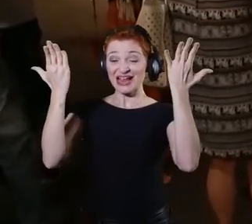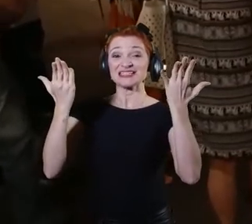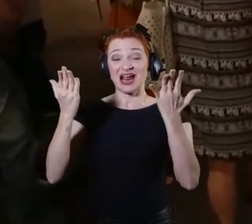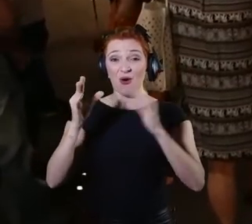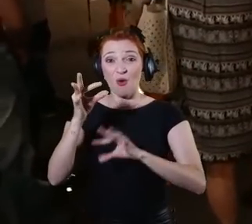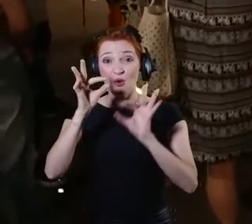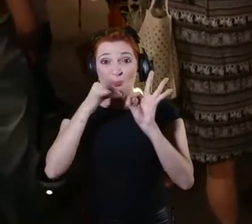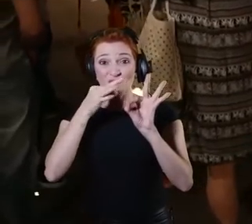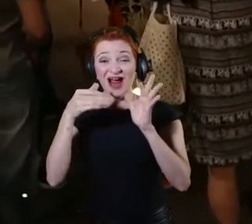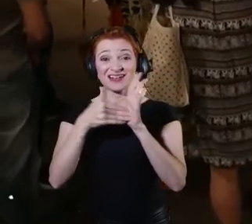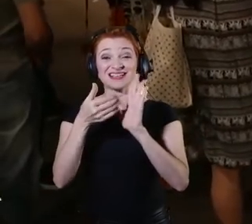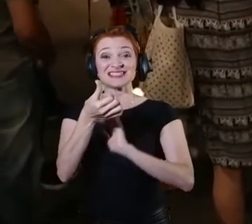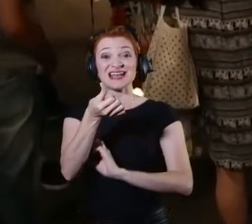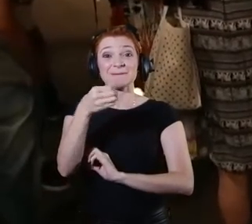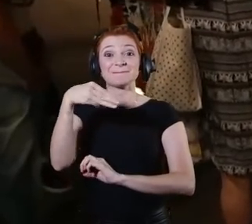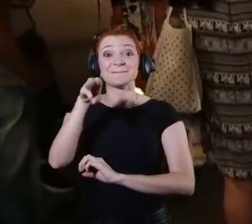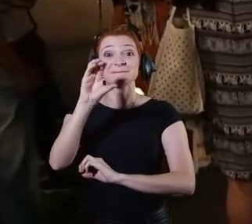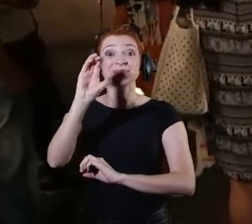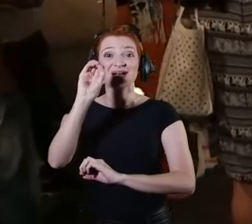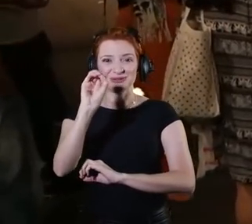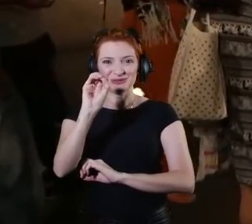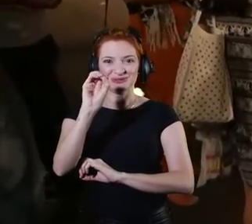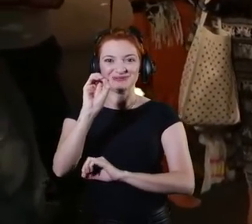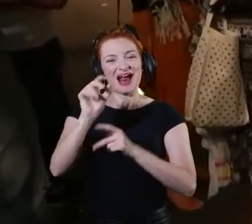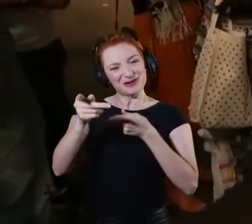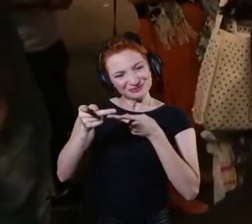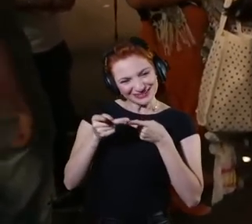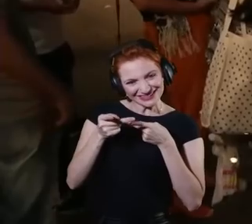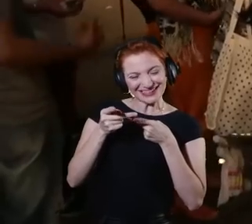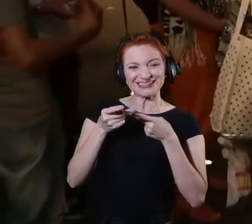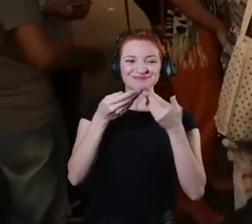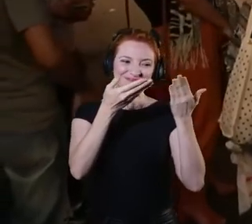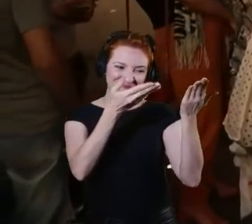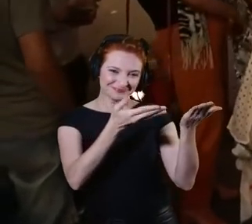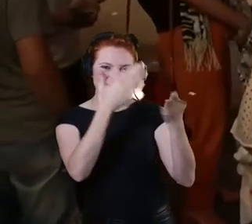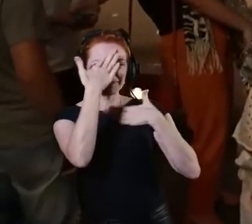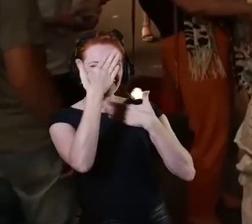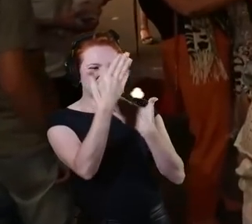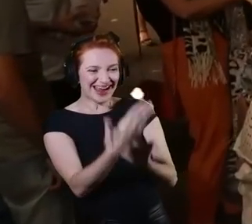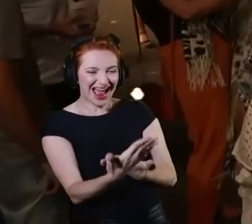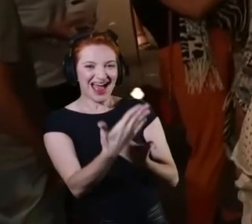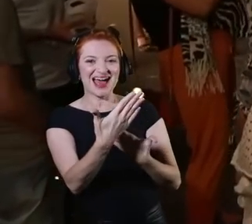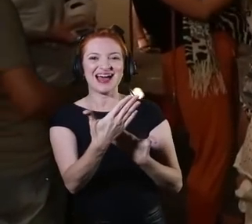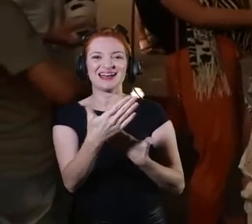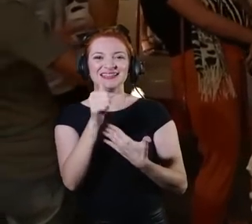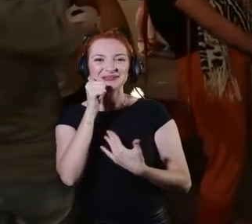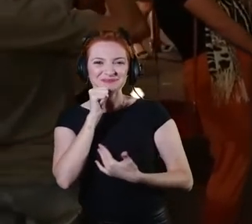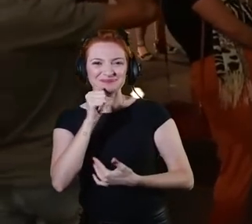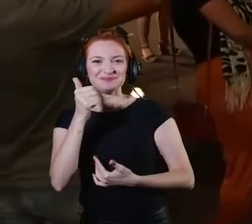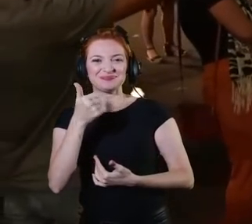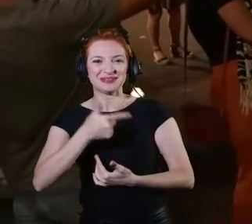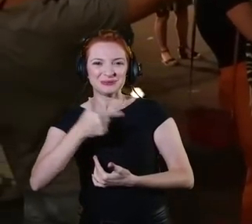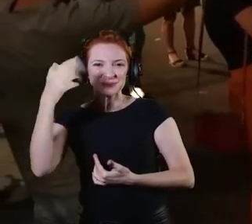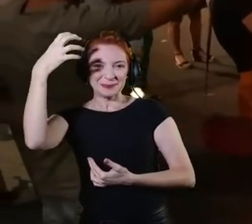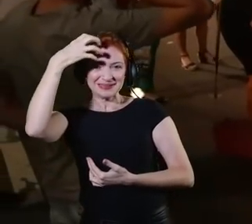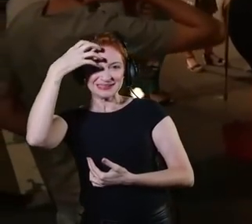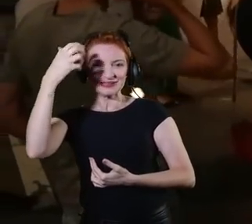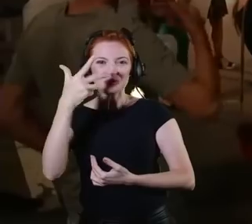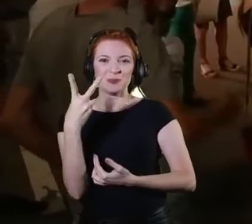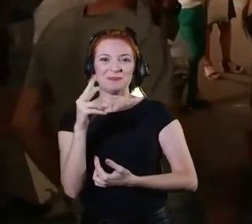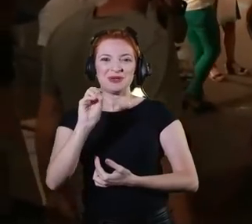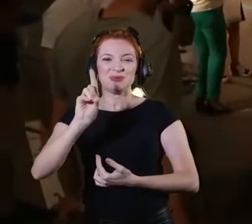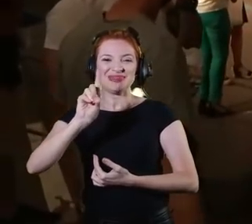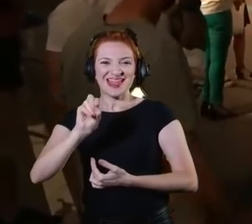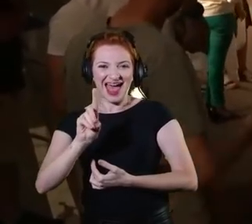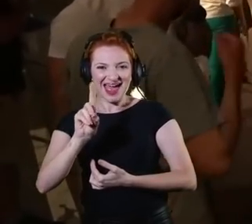essa oportunidade e segue o convite da Kátia. Muito obrigado também, Kátia Weber, Princesa 2010, José Ademir Teodoro,